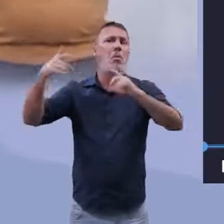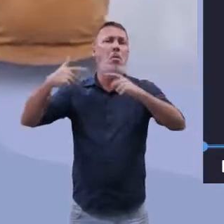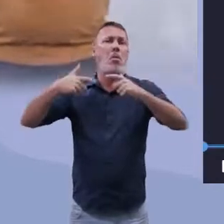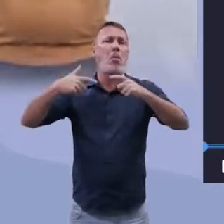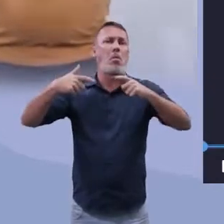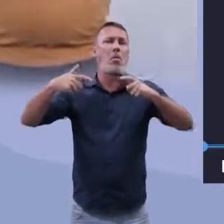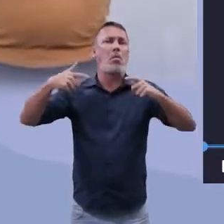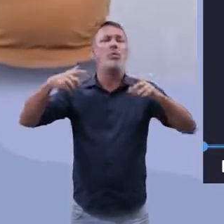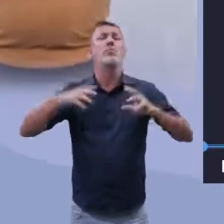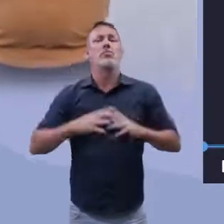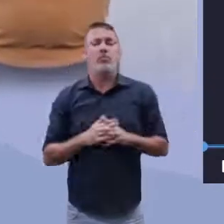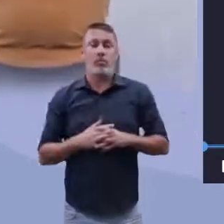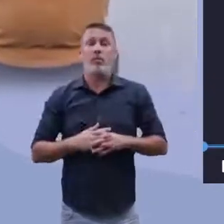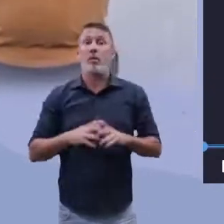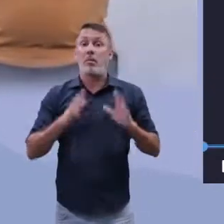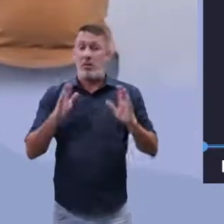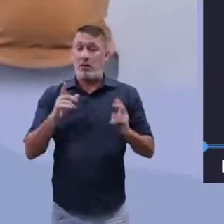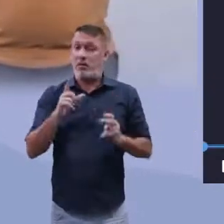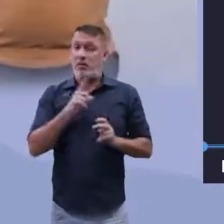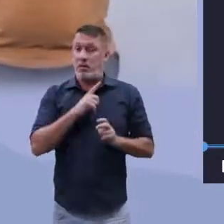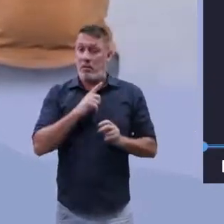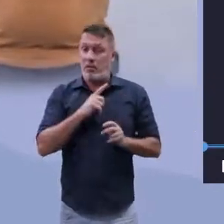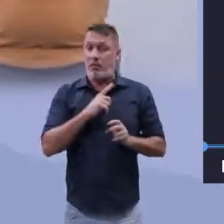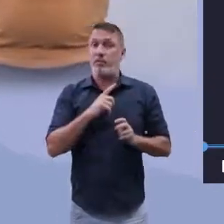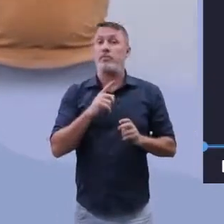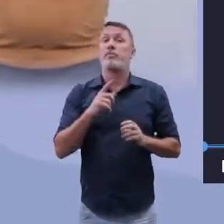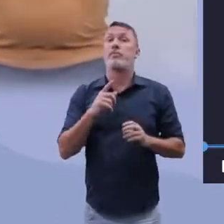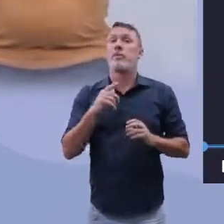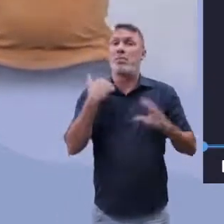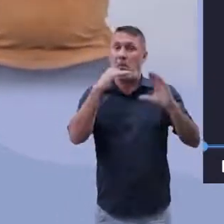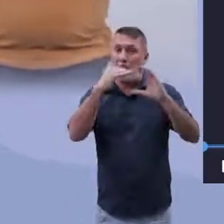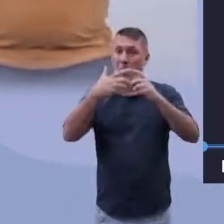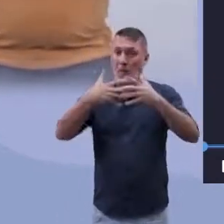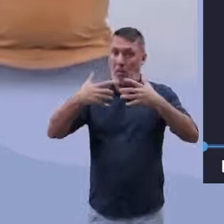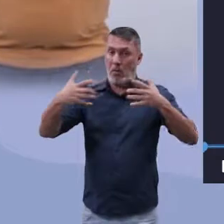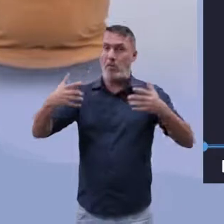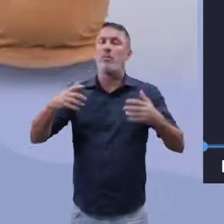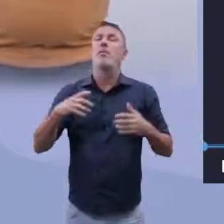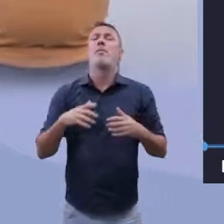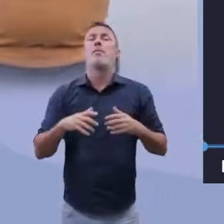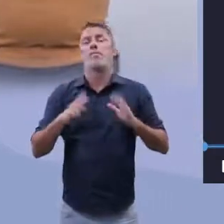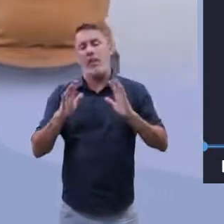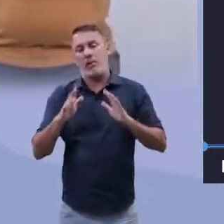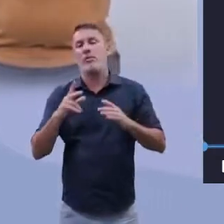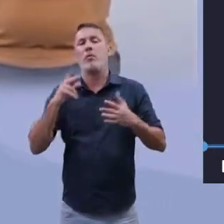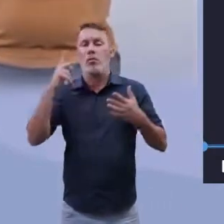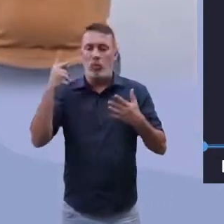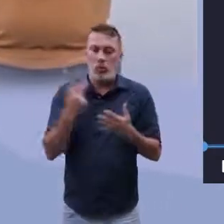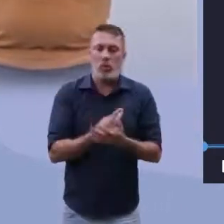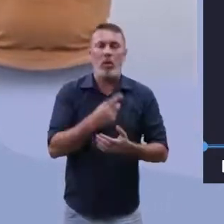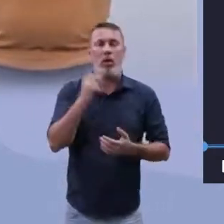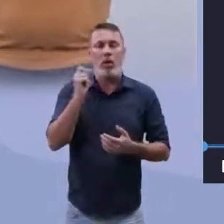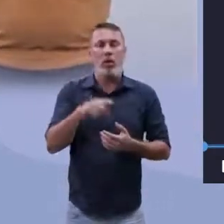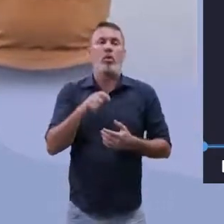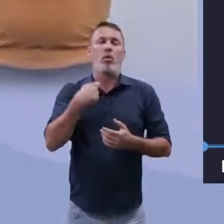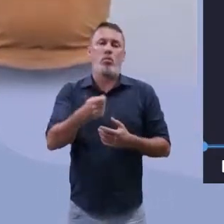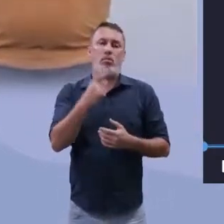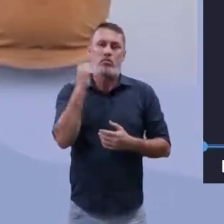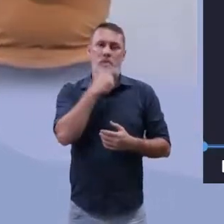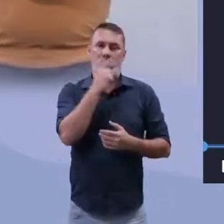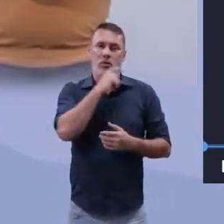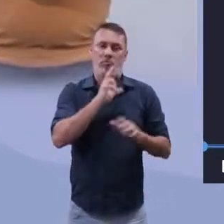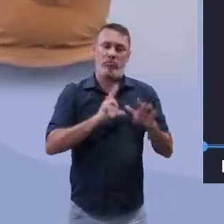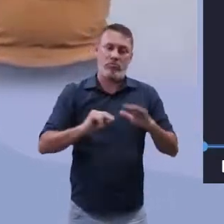se multiplicando, se multiplicando. Mas apesar de ser multiplicado várias vezes, ainda se constitui